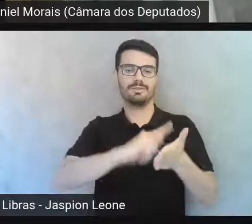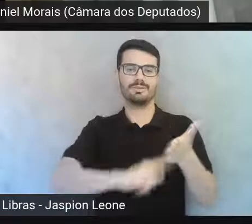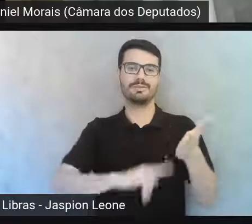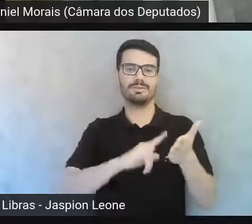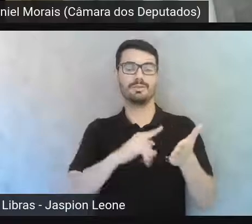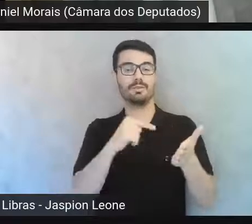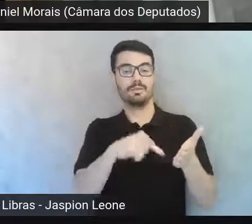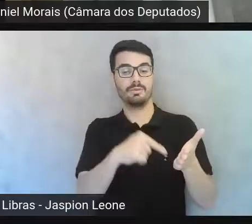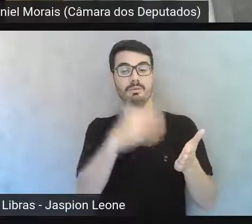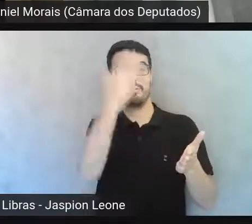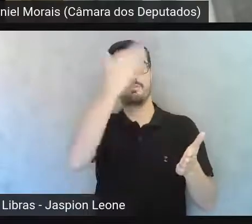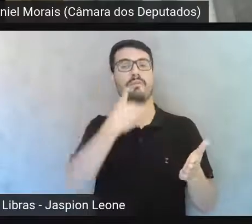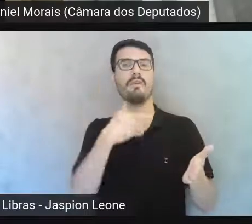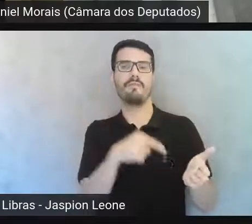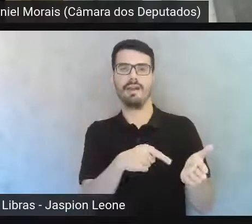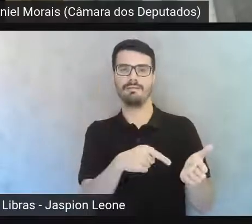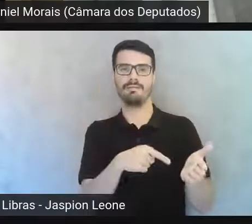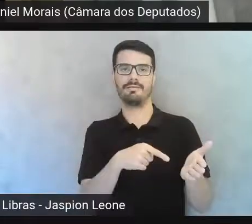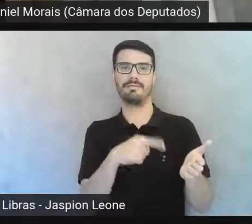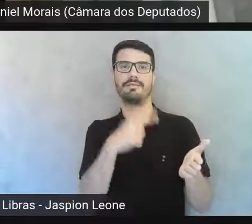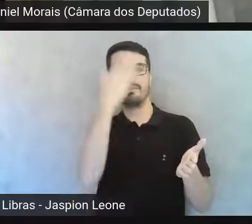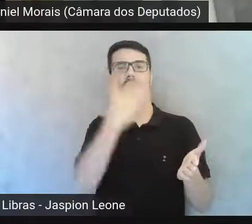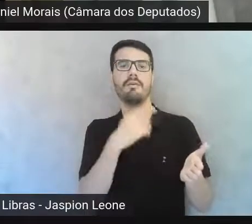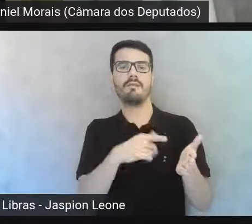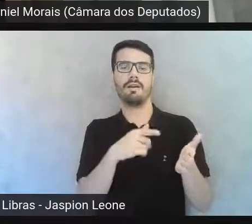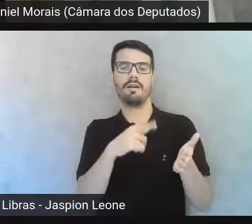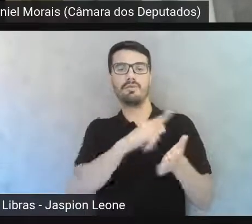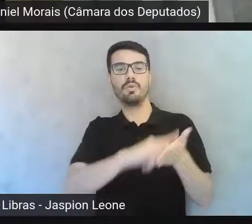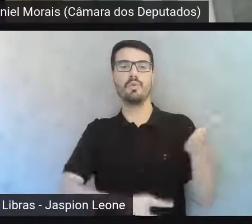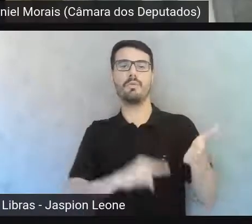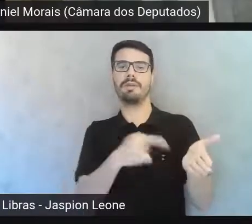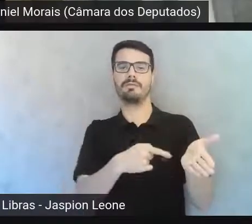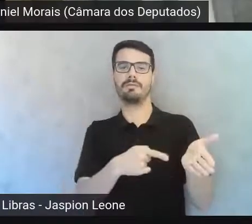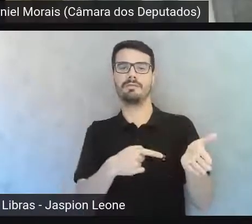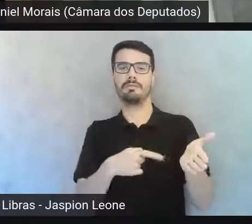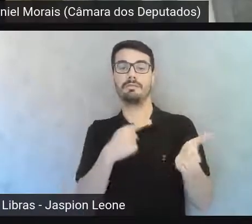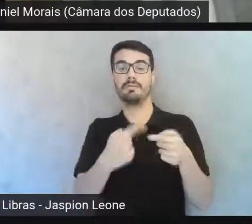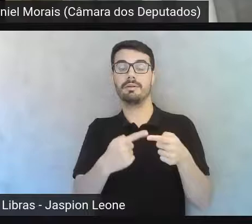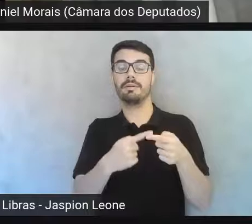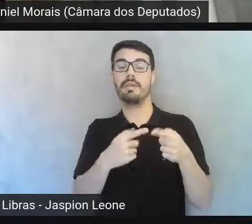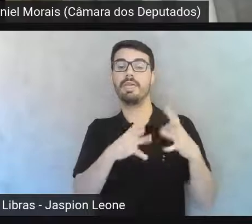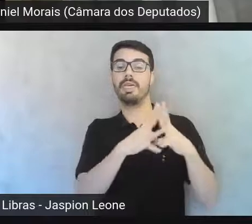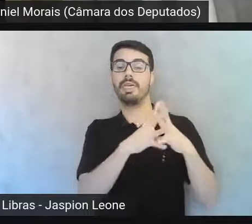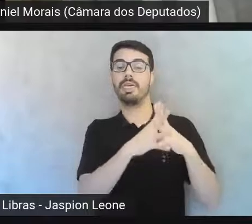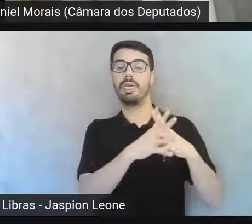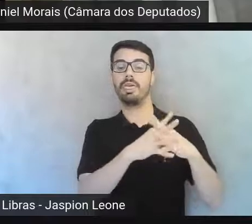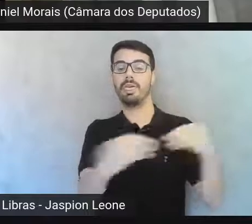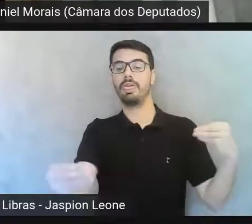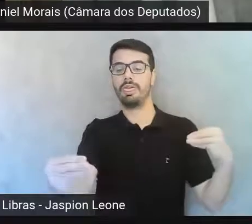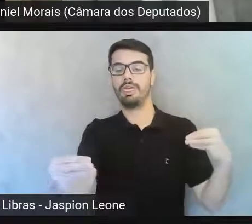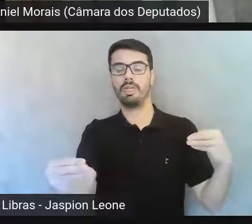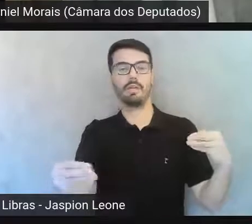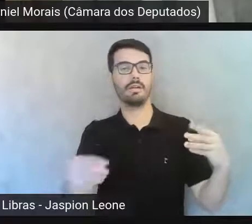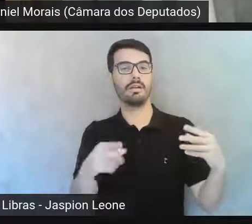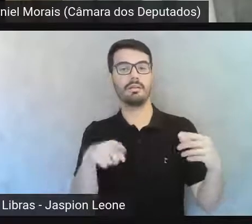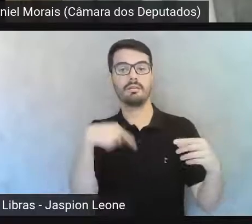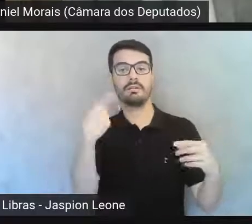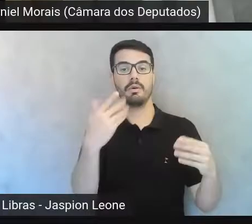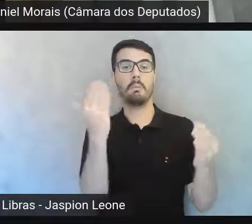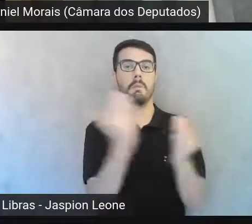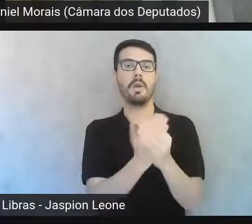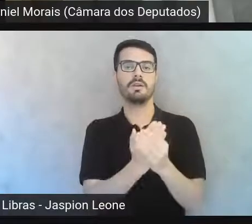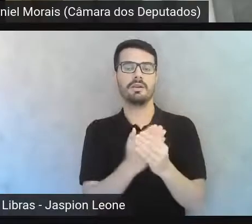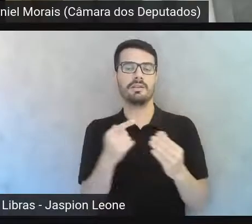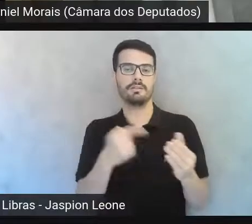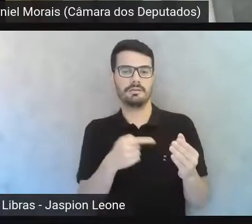Muitas vezes o tempo passa, e se não tiver documentado, e também as pessoas passam, né? Se não tiver documentado em algum processo as